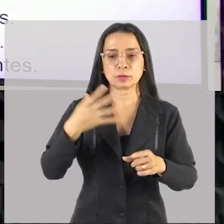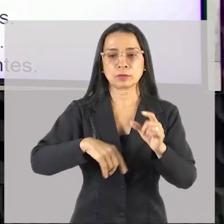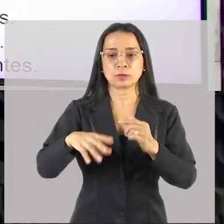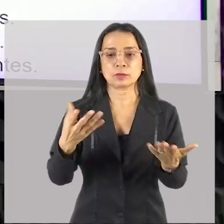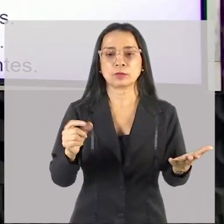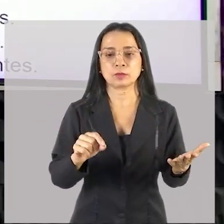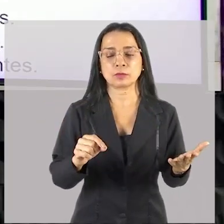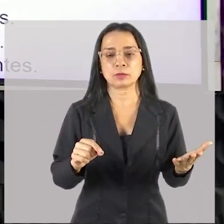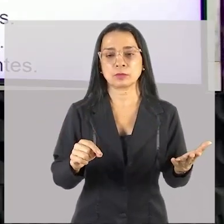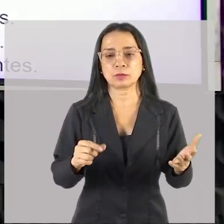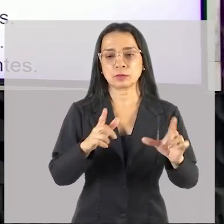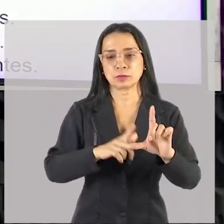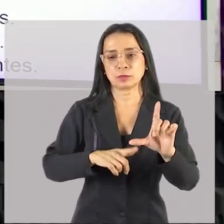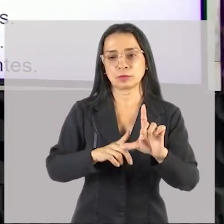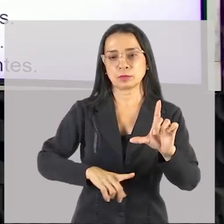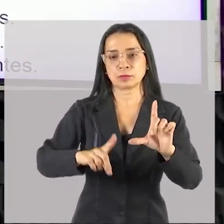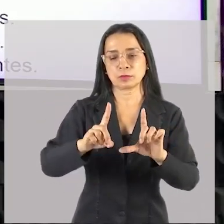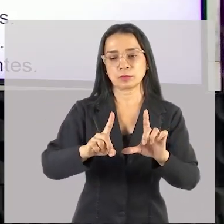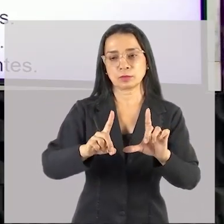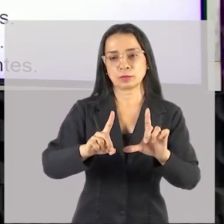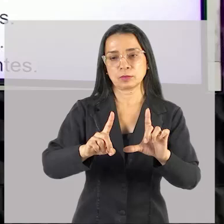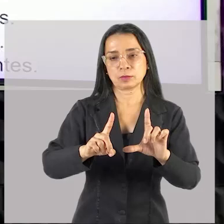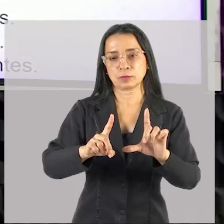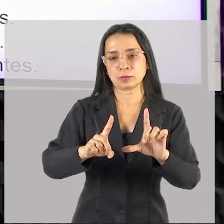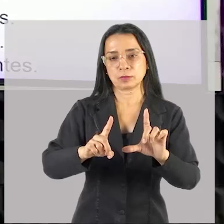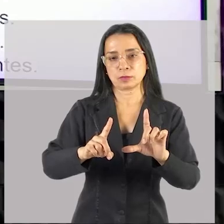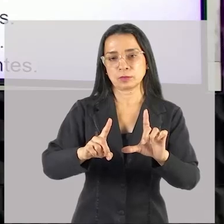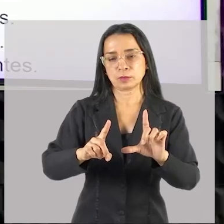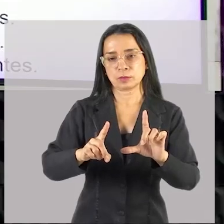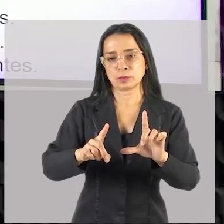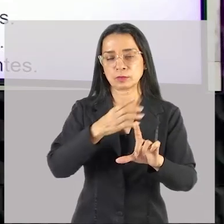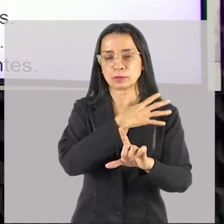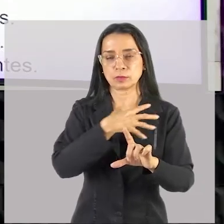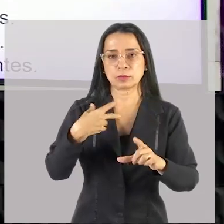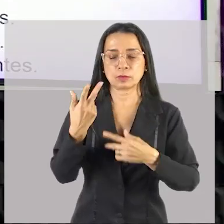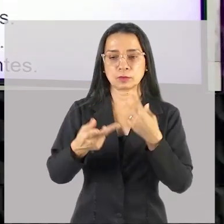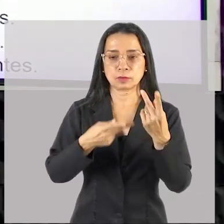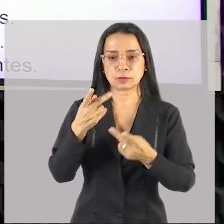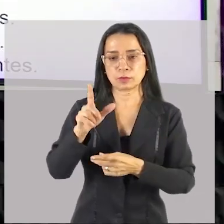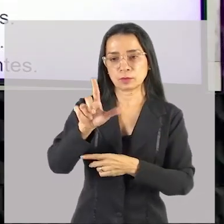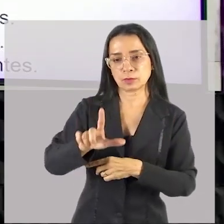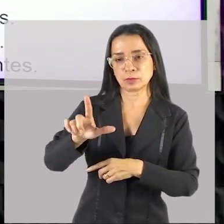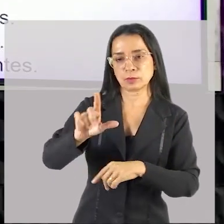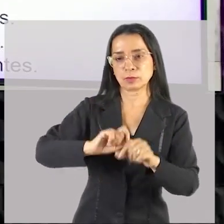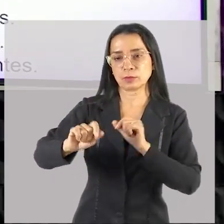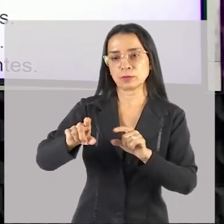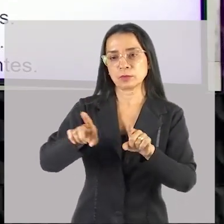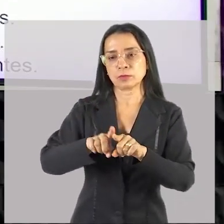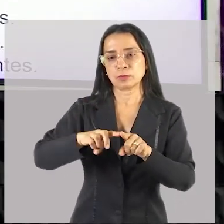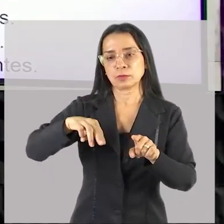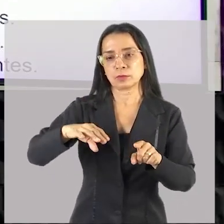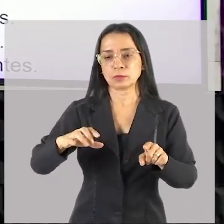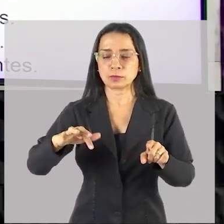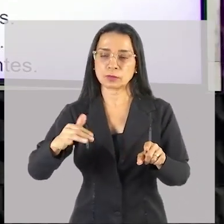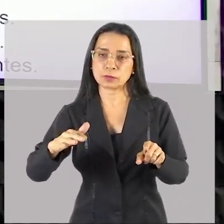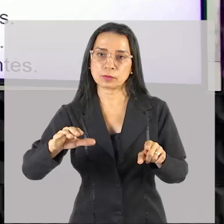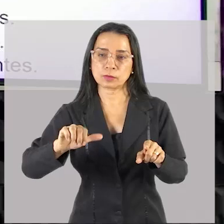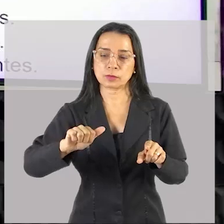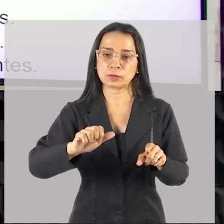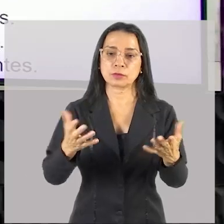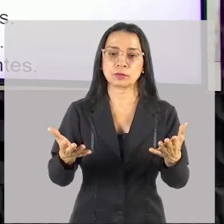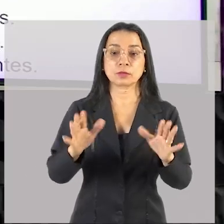resposta. De modo que, em certo sentido, chamamos justos aqueles atos que tendem a produzir e a preservar para a sociedade